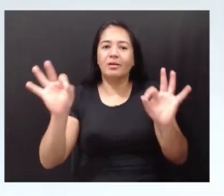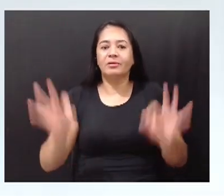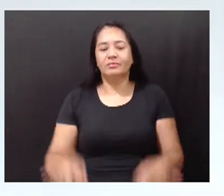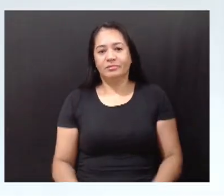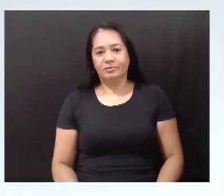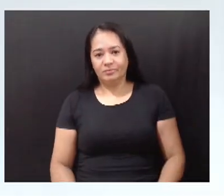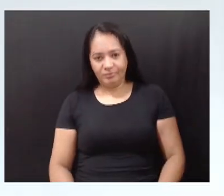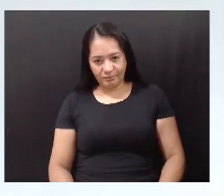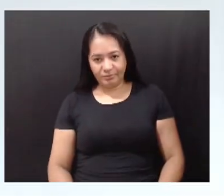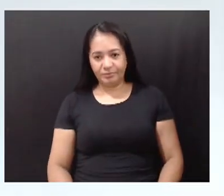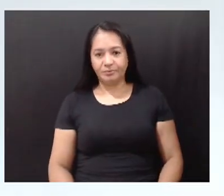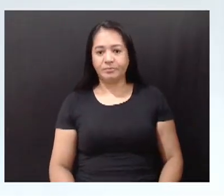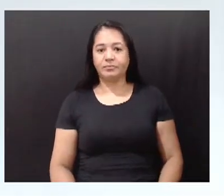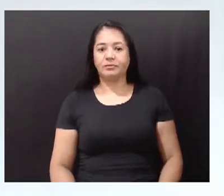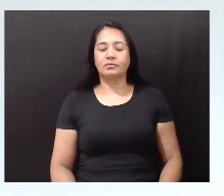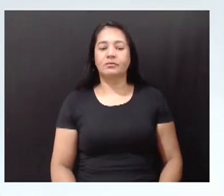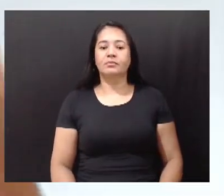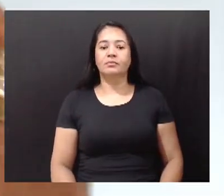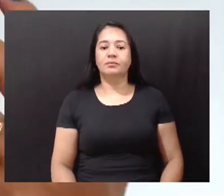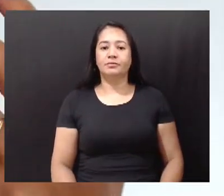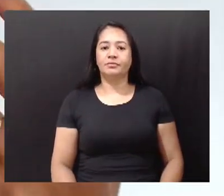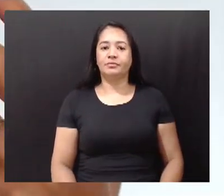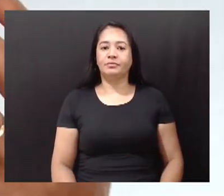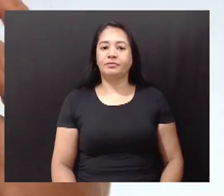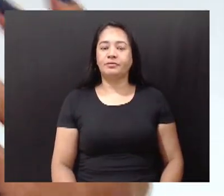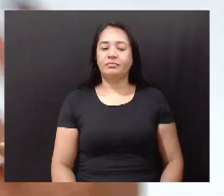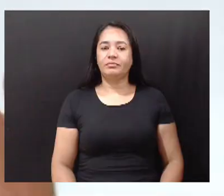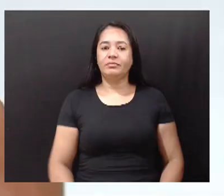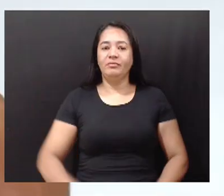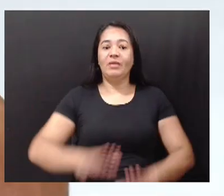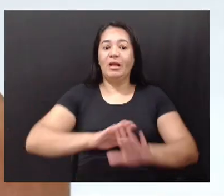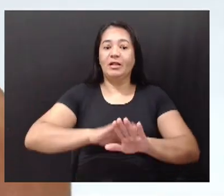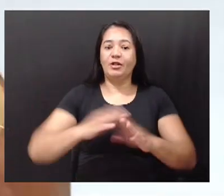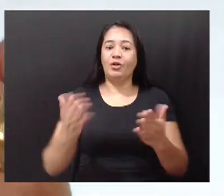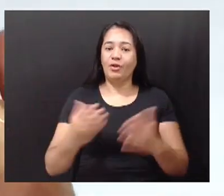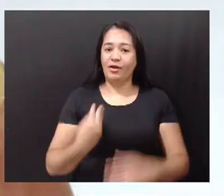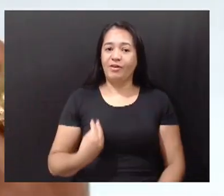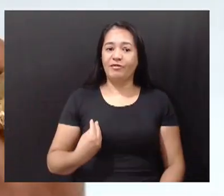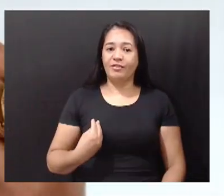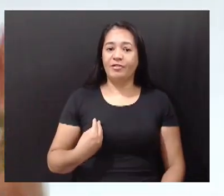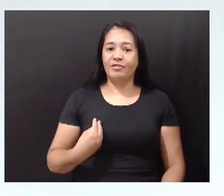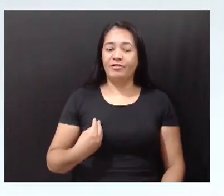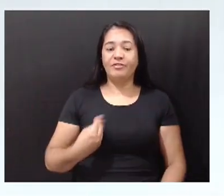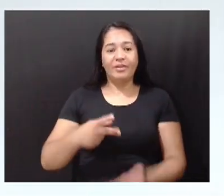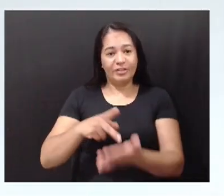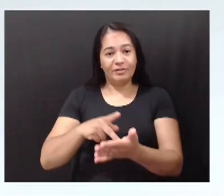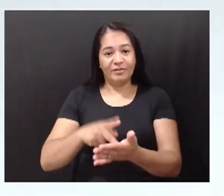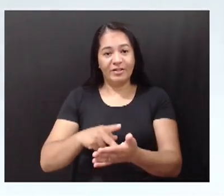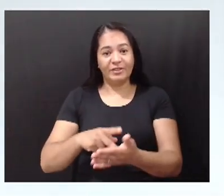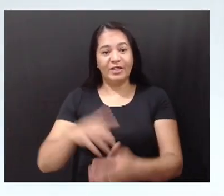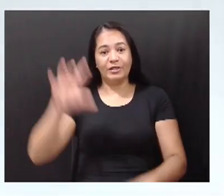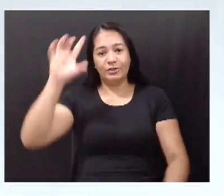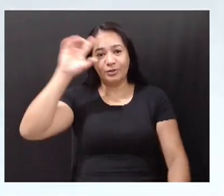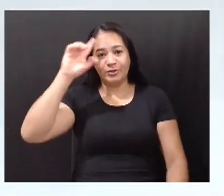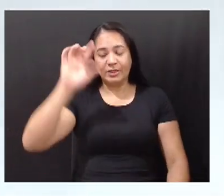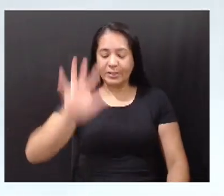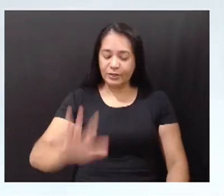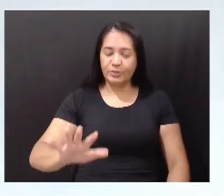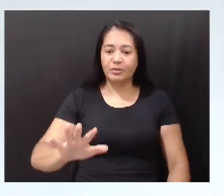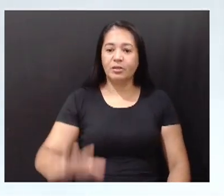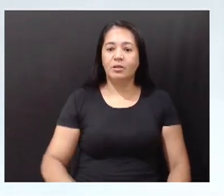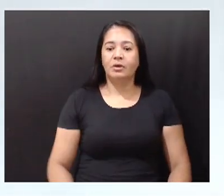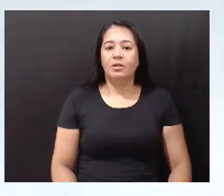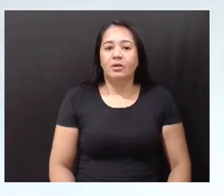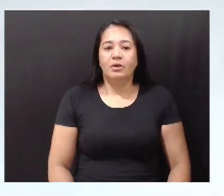dessa superficialidade hoje e viver essa naturalidade real na minha vida, no meu dia a dia. Isso é o que eu